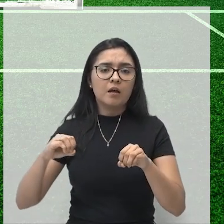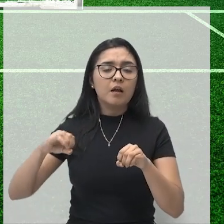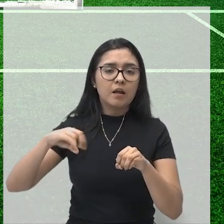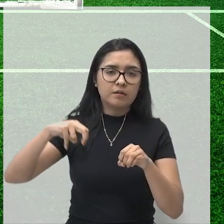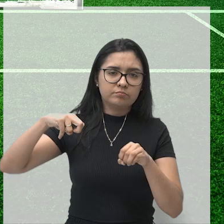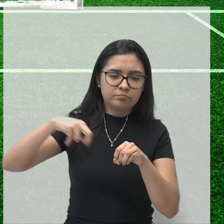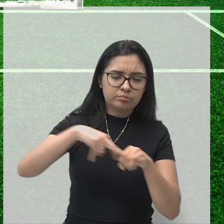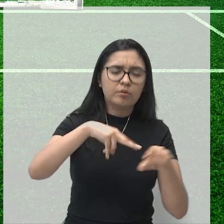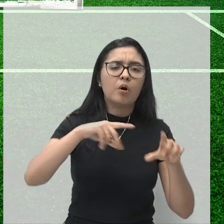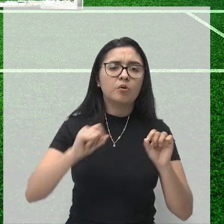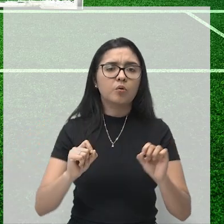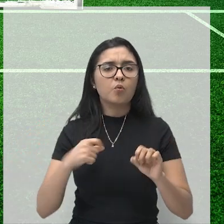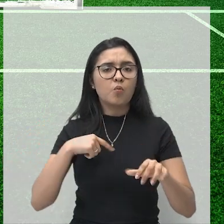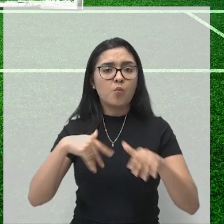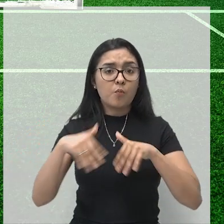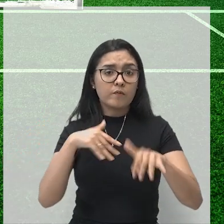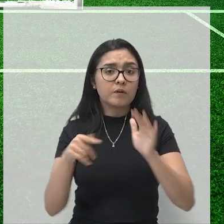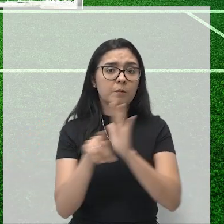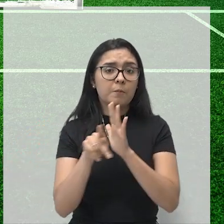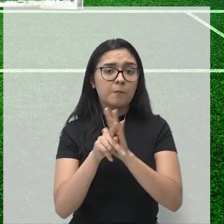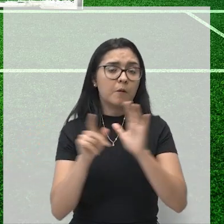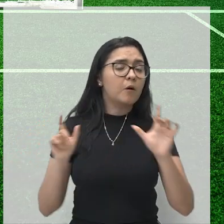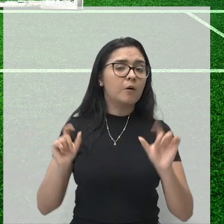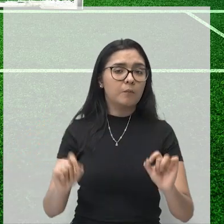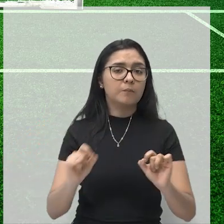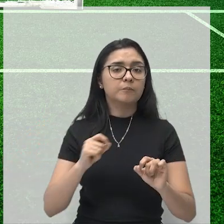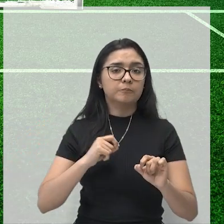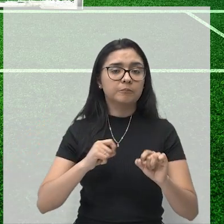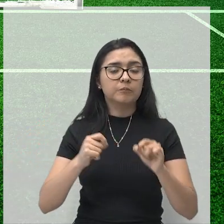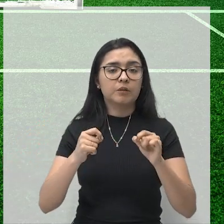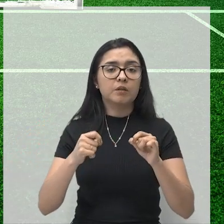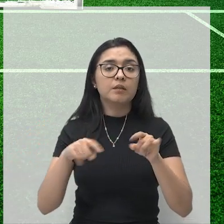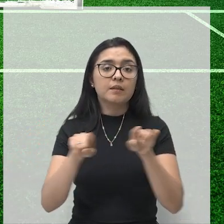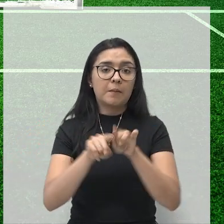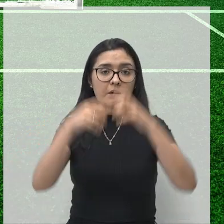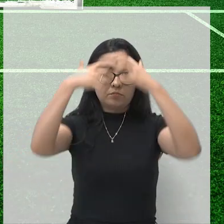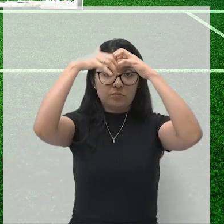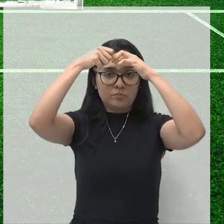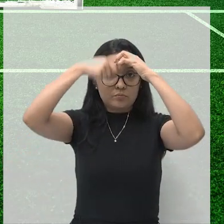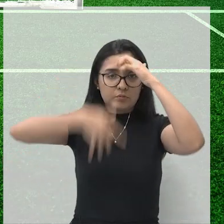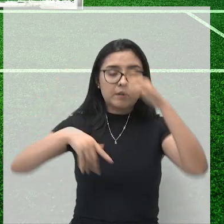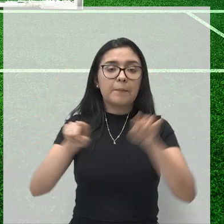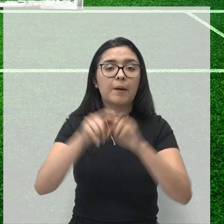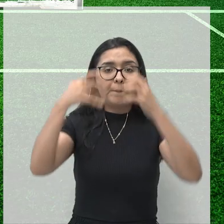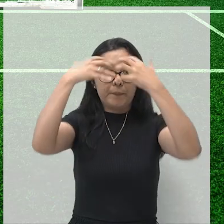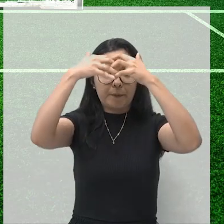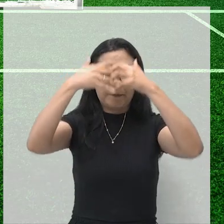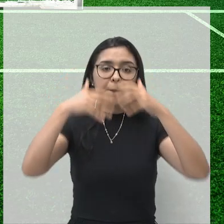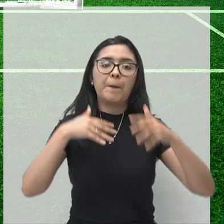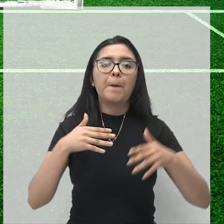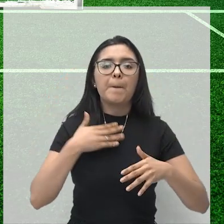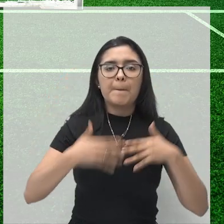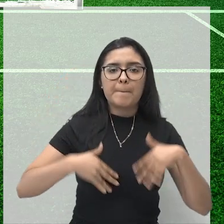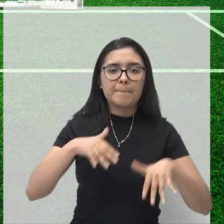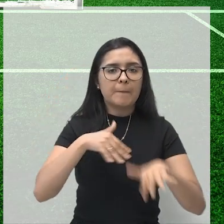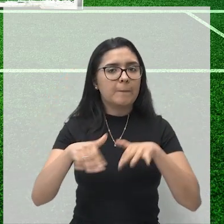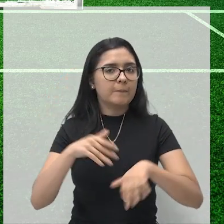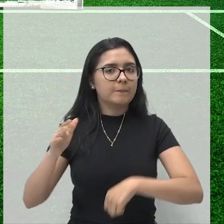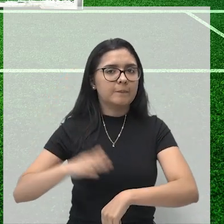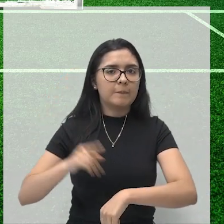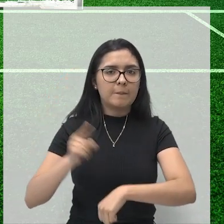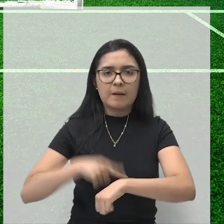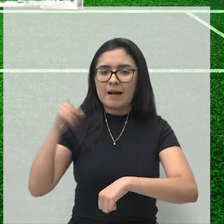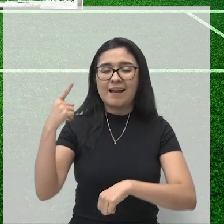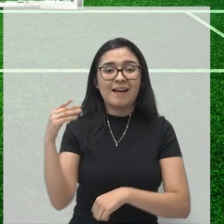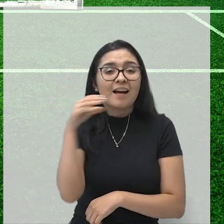de movimentos entre o sistema nervoso e o sistema locomotor, não demora muito a acontecer, é em questão de segundos.